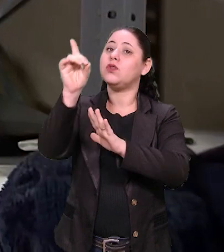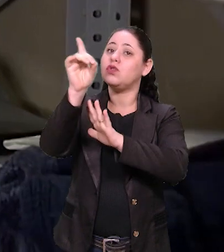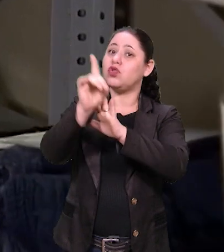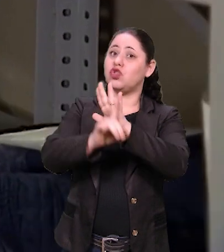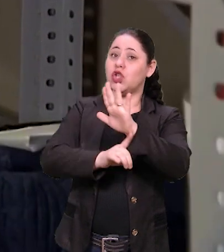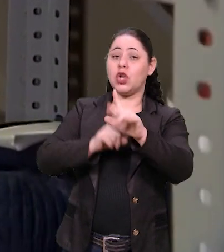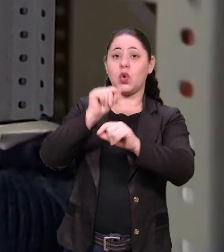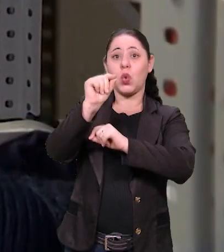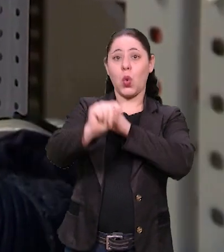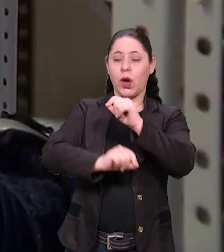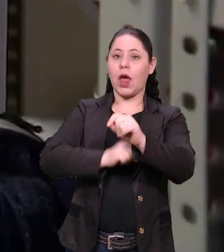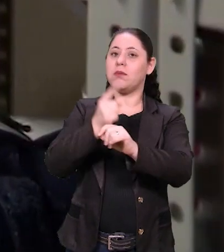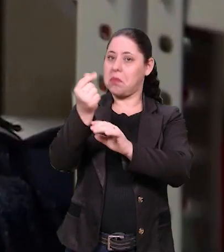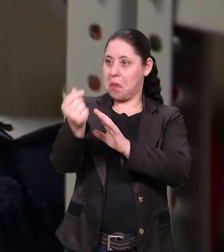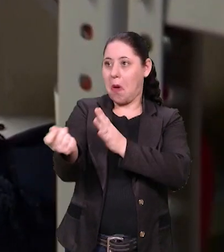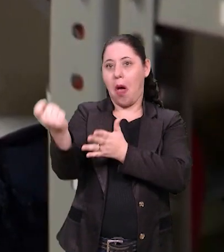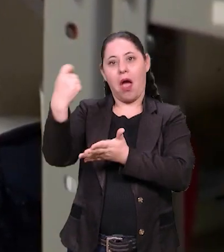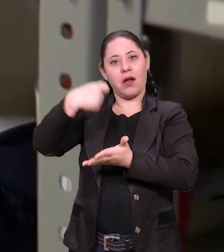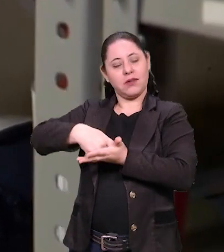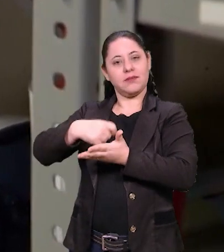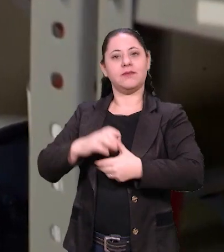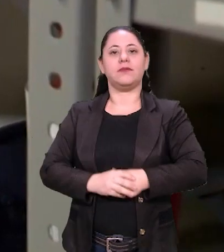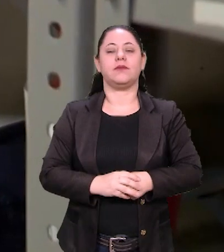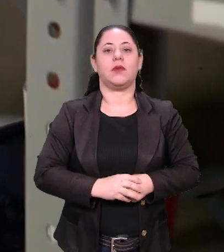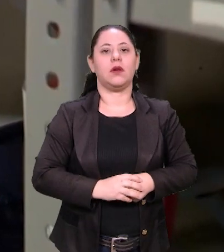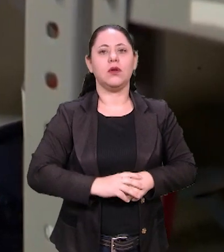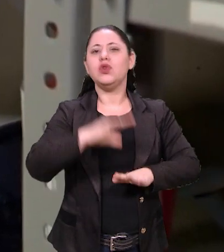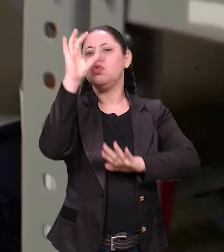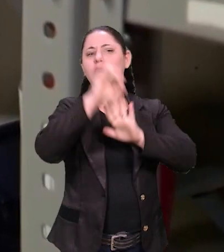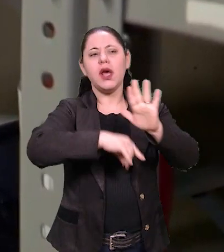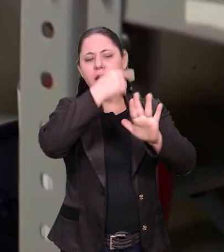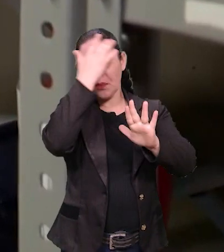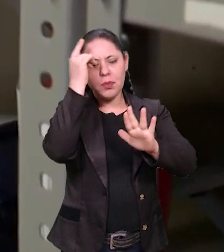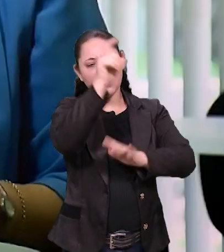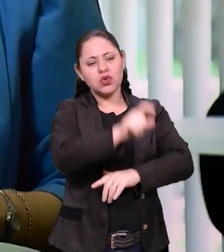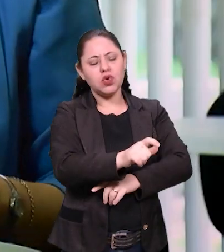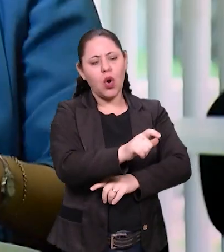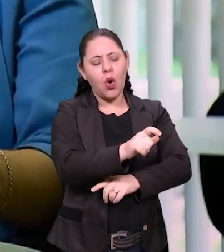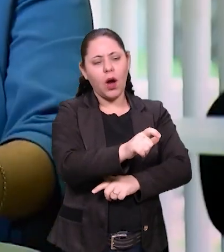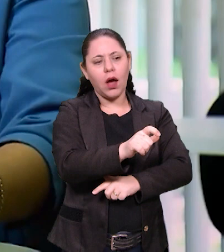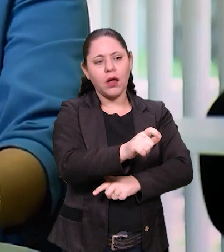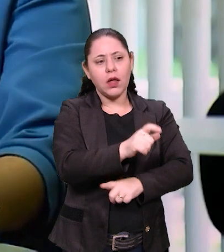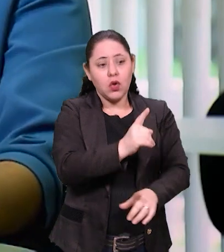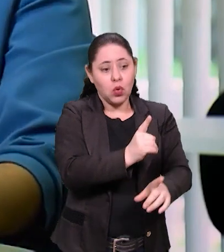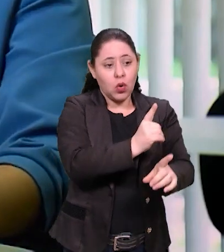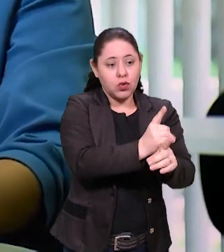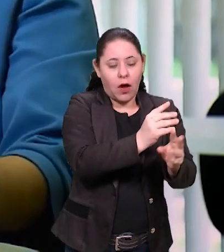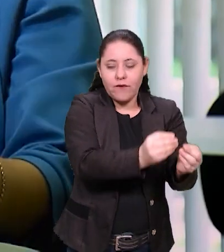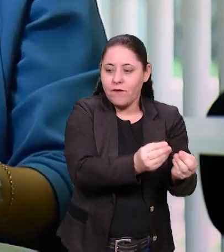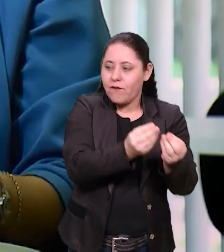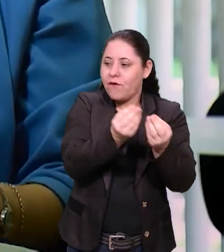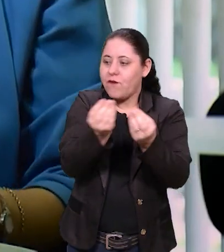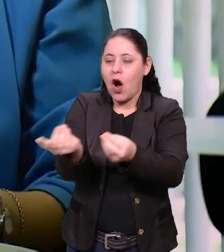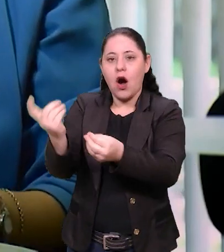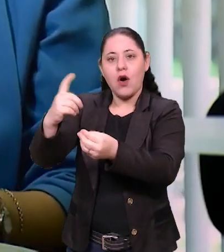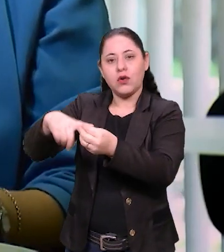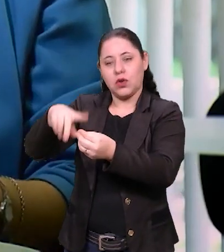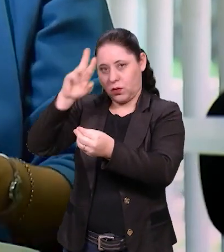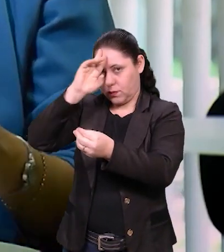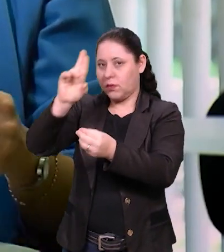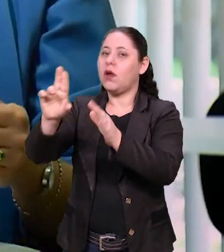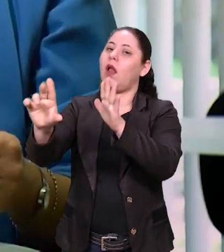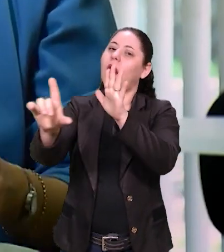tem direito a ser recompensado. E o direito daquele que restitui o bem, ele também é